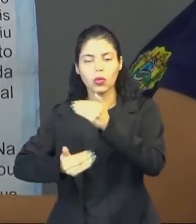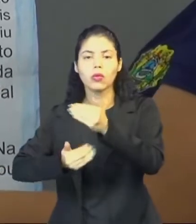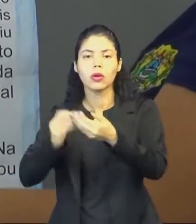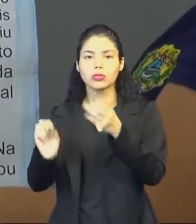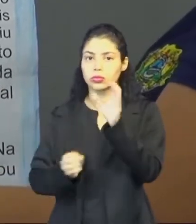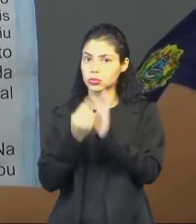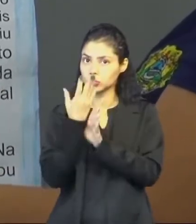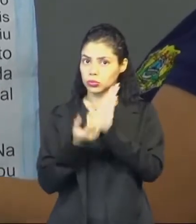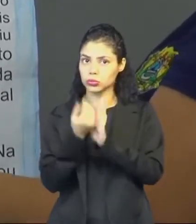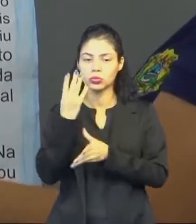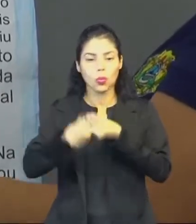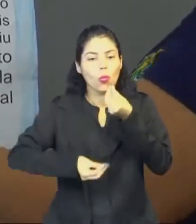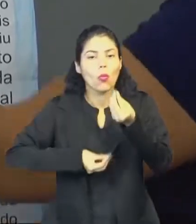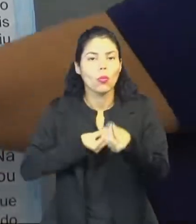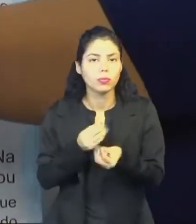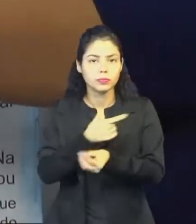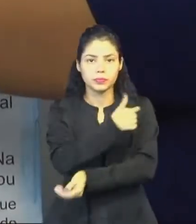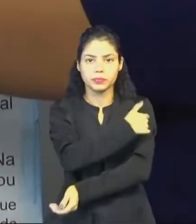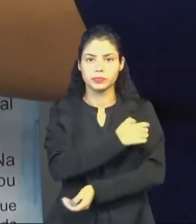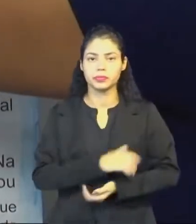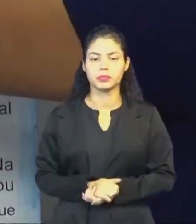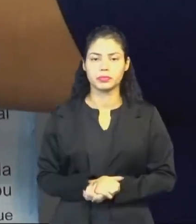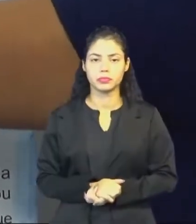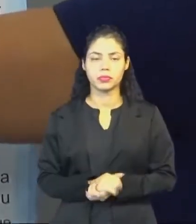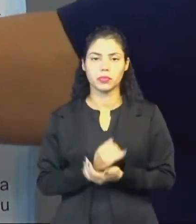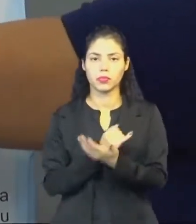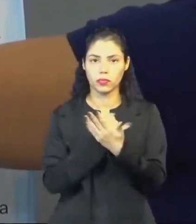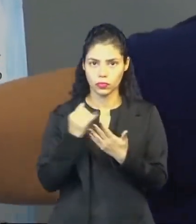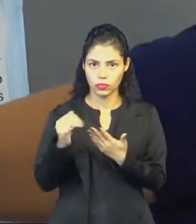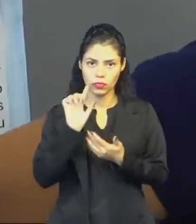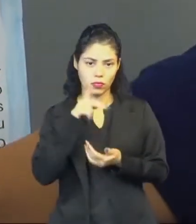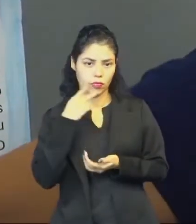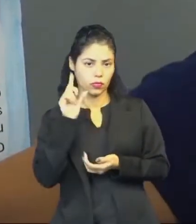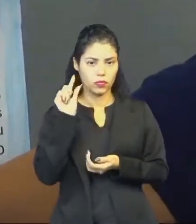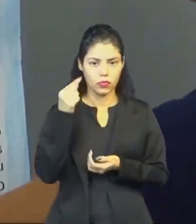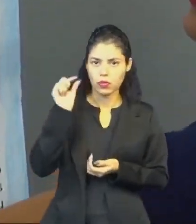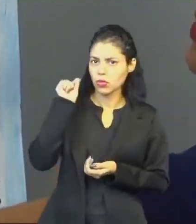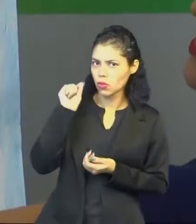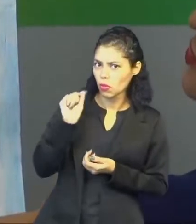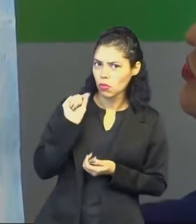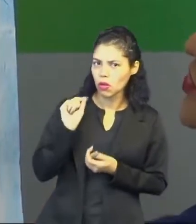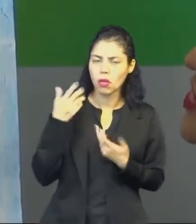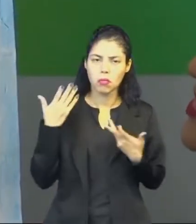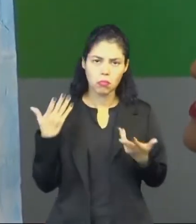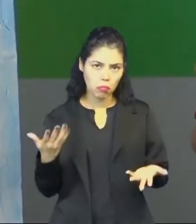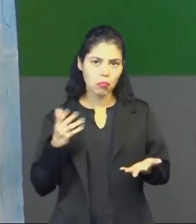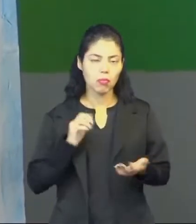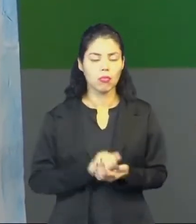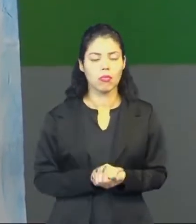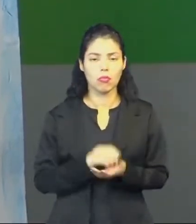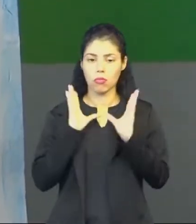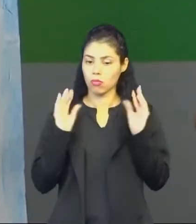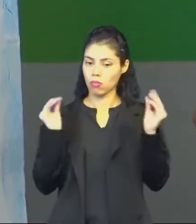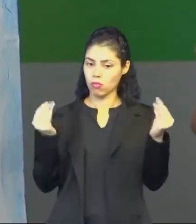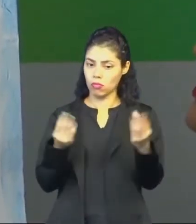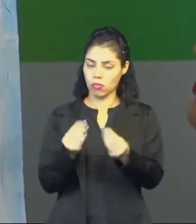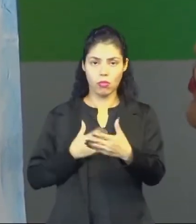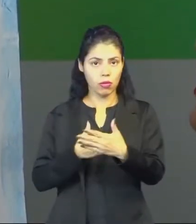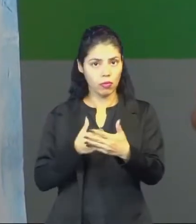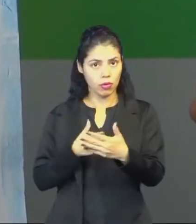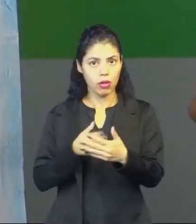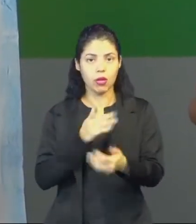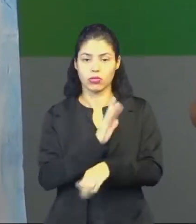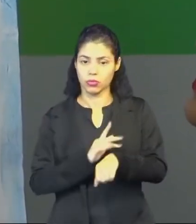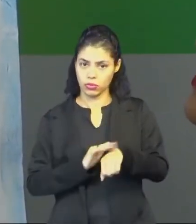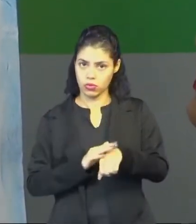surgiu, as vacinas. Então, a introdução fala um pouco sobre o que elas são, ó, são substâncias que impedem a disseminação